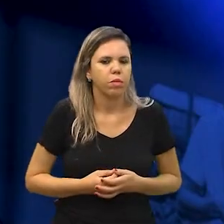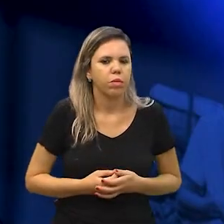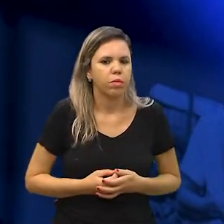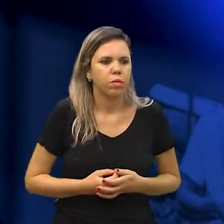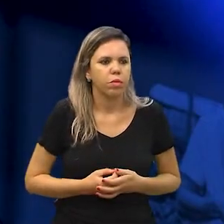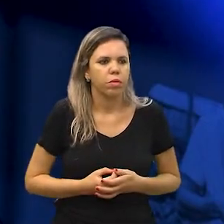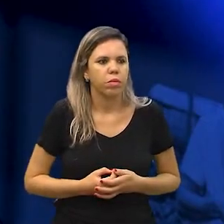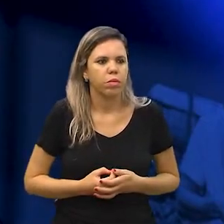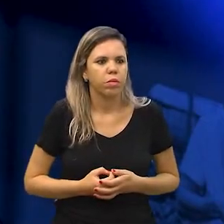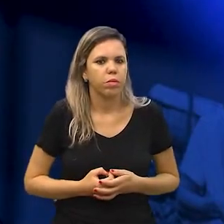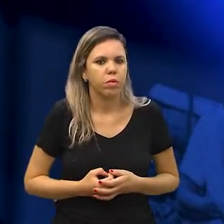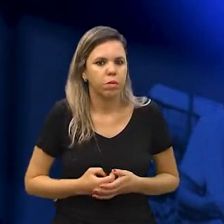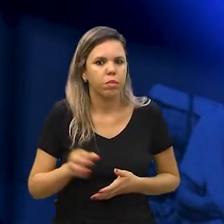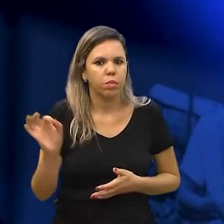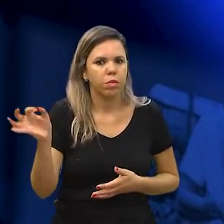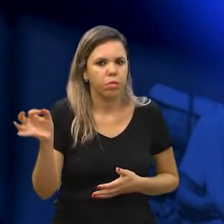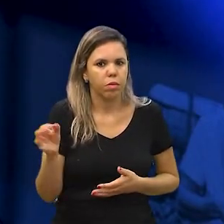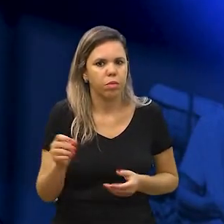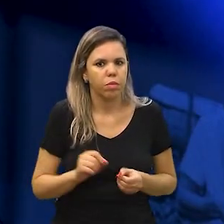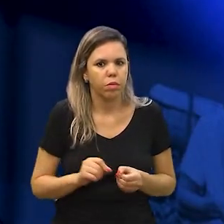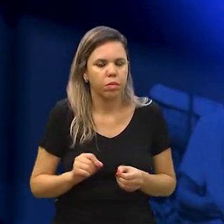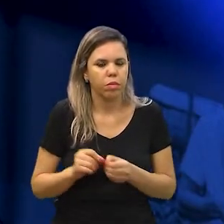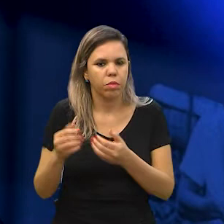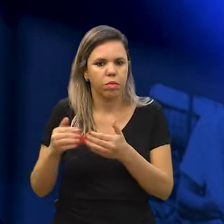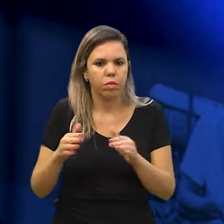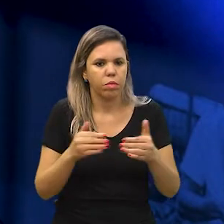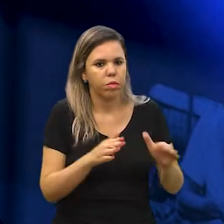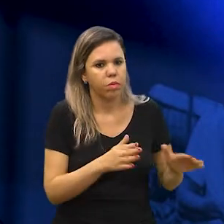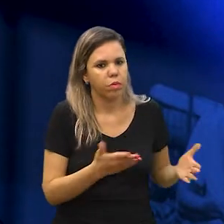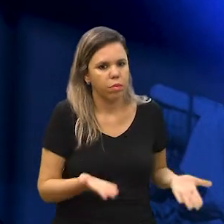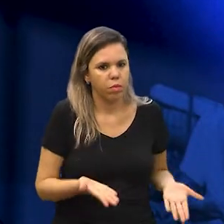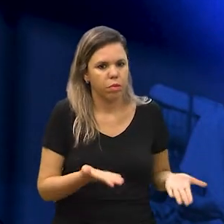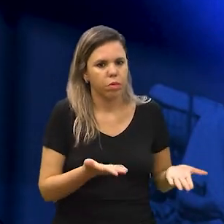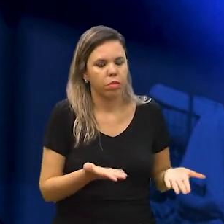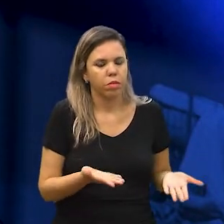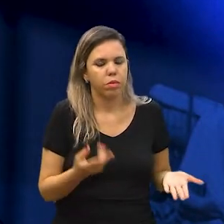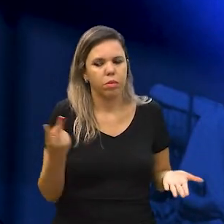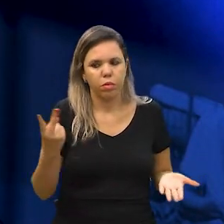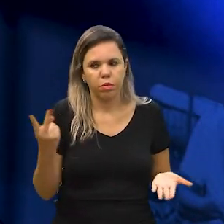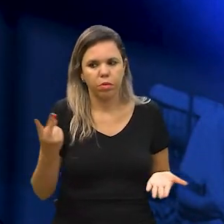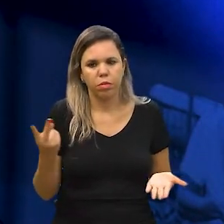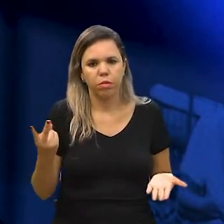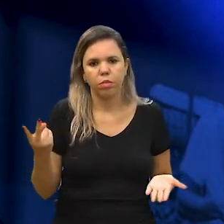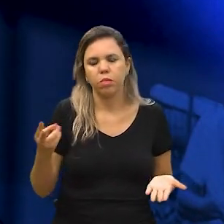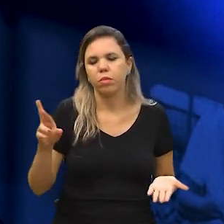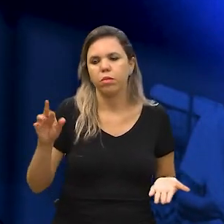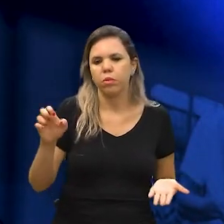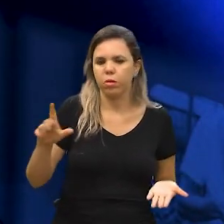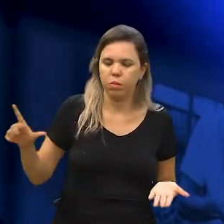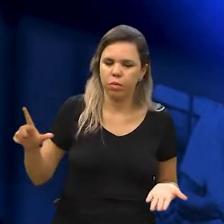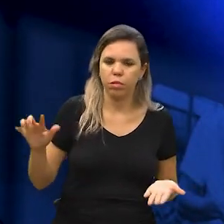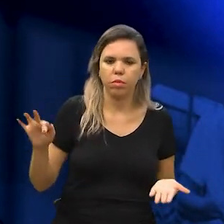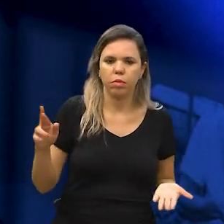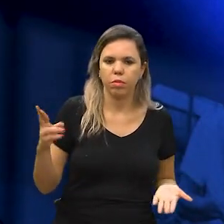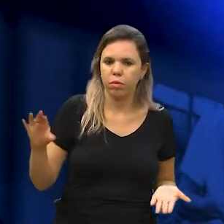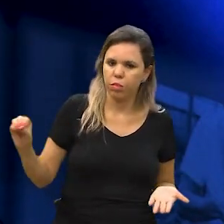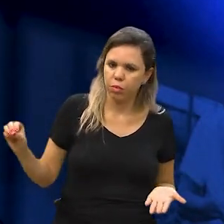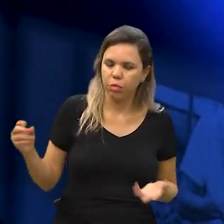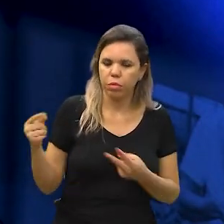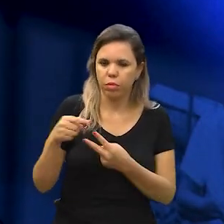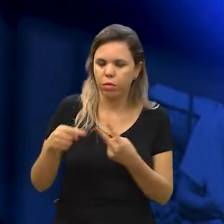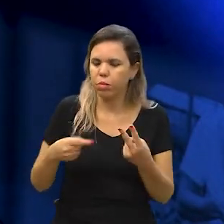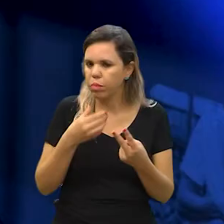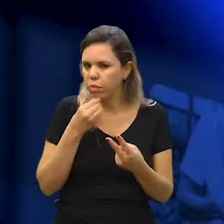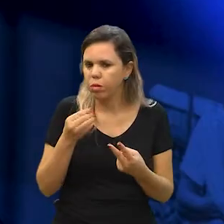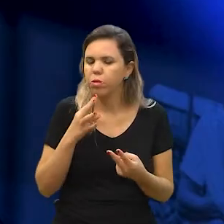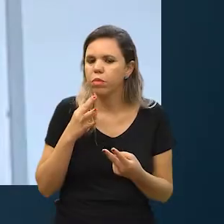Fizeram Mas uma network. vez que a gente, exato, networking, é abrir porta. Fala assim, isso aqui é o Fabrício, isso aqui é o Rafael, conheçam tal empresa. E aí, a partir daí,